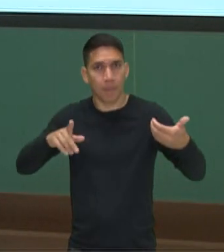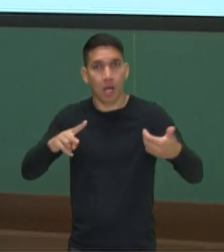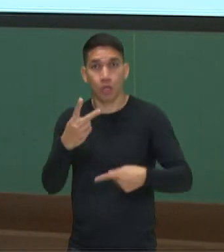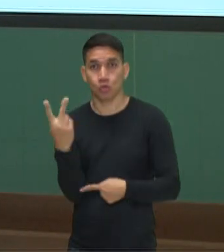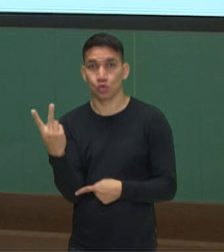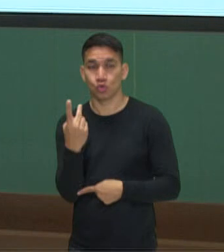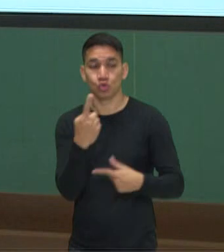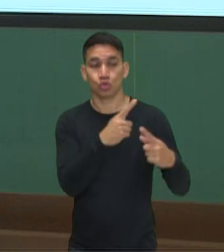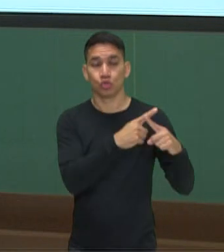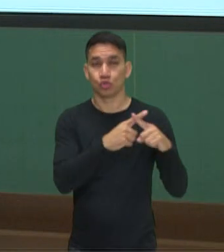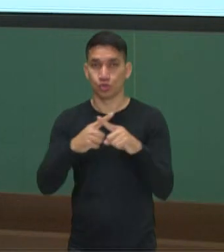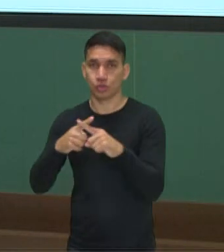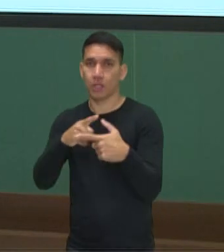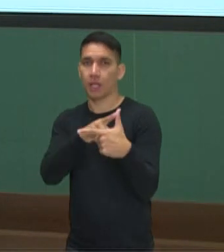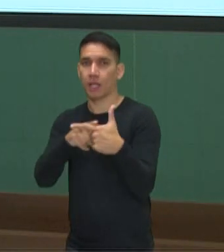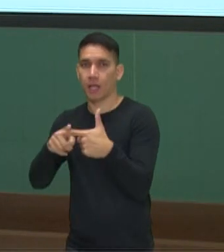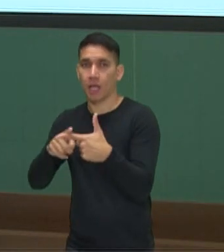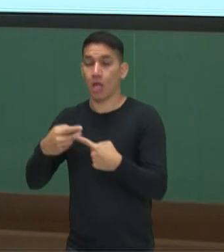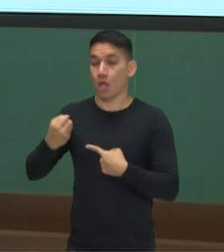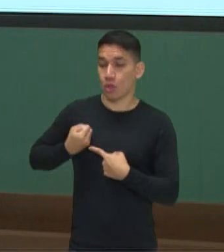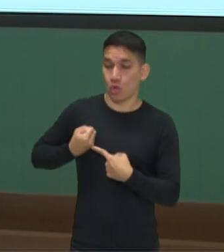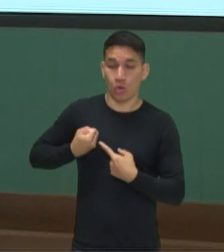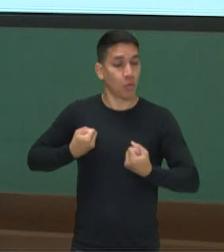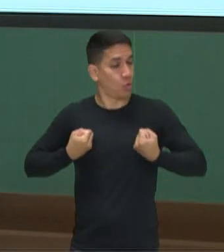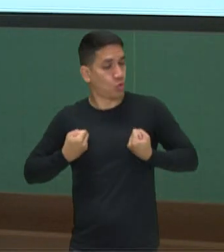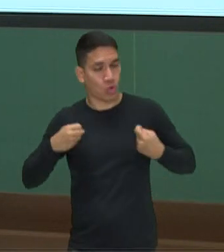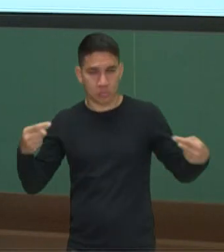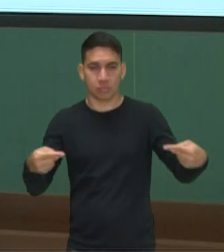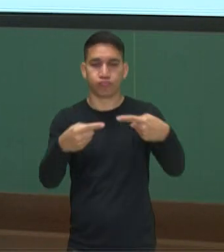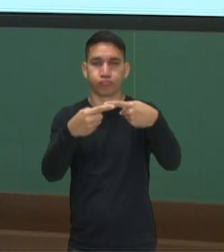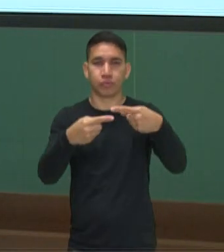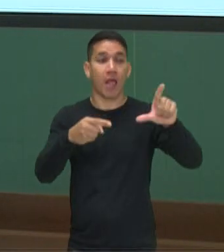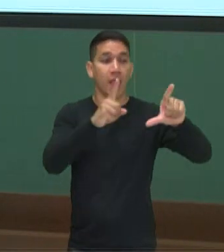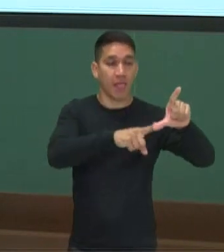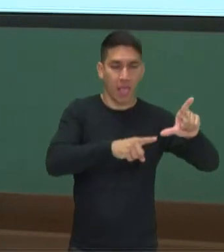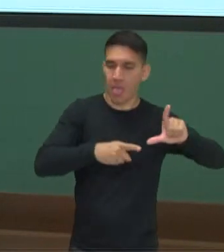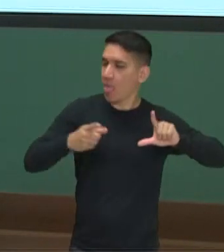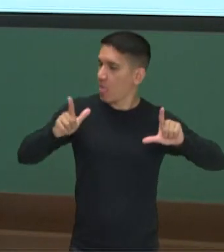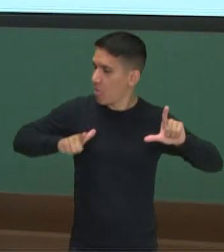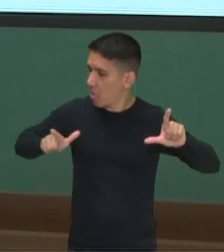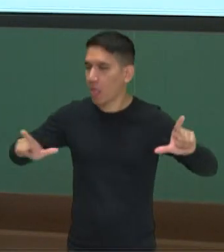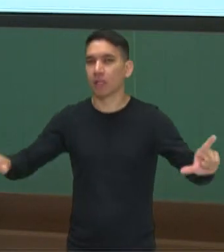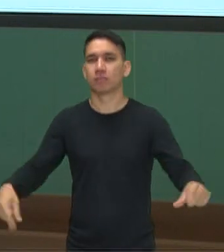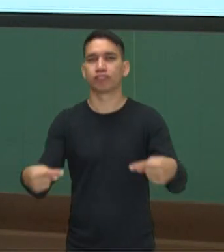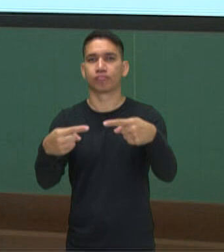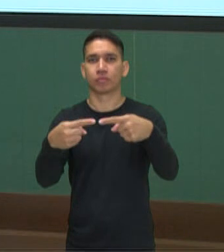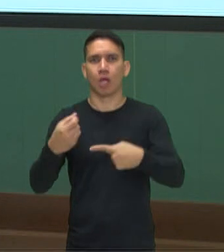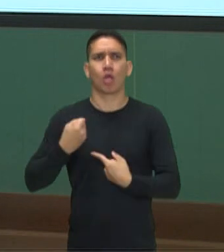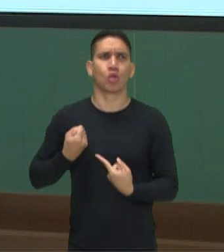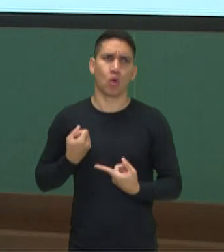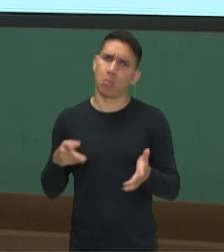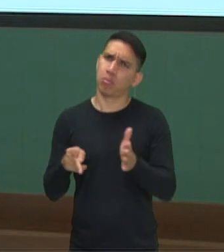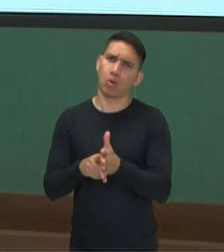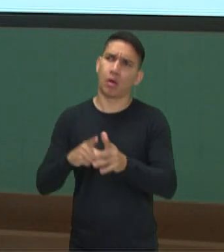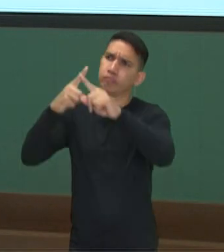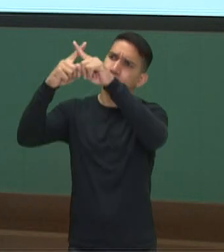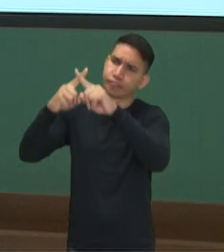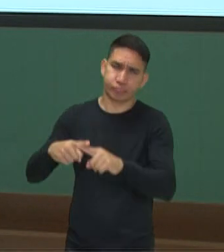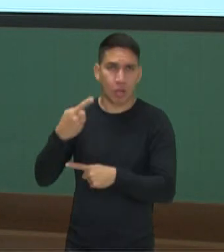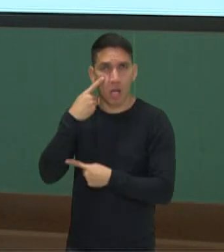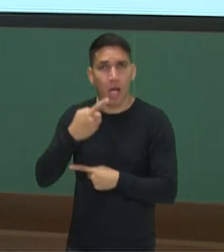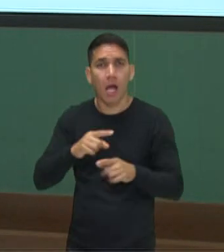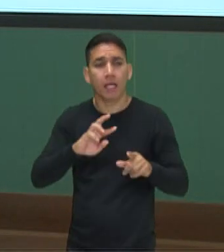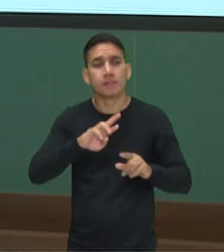divisões. Número vezes número, letra vezes letra. Número vezes número, tabuada, regra de sinal. 18 vezes 6,